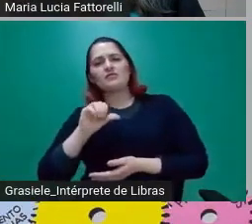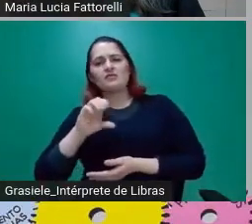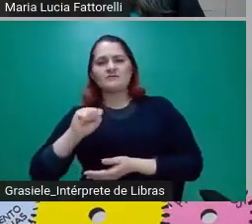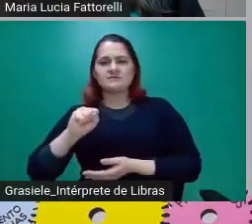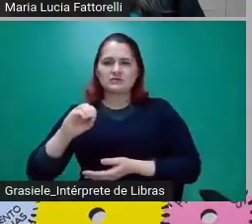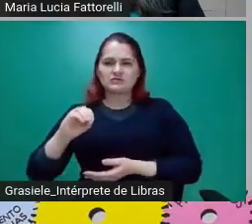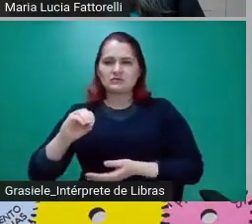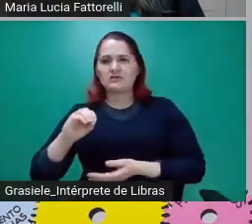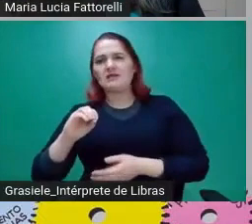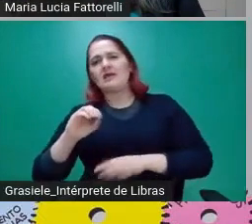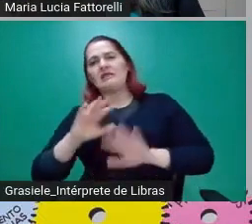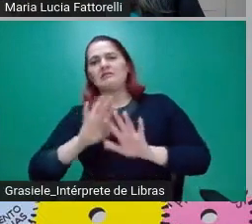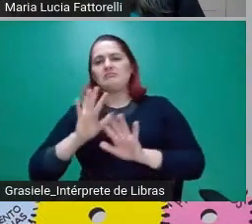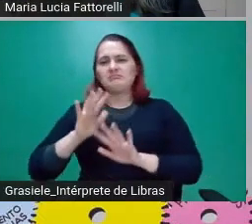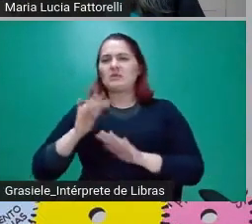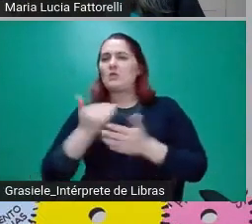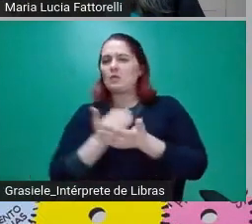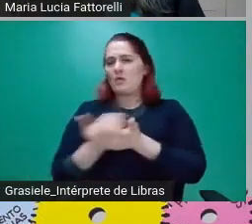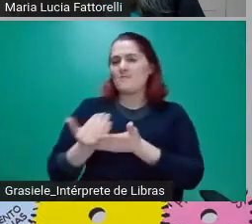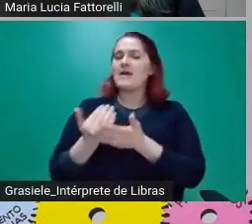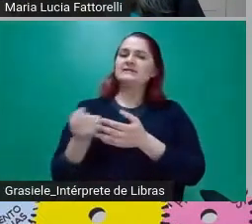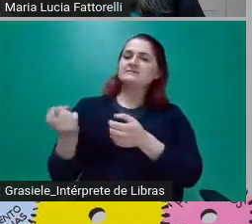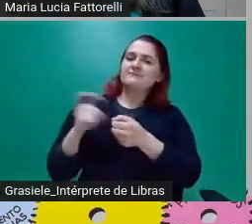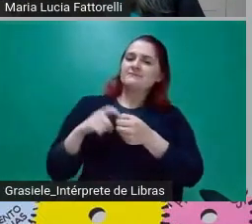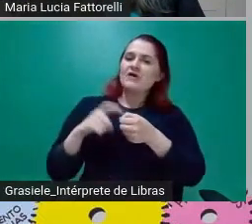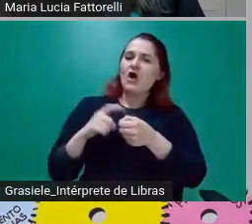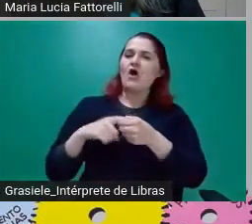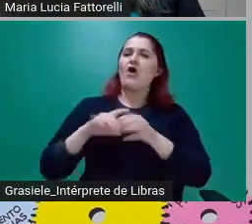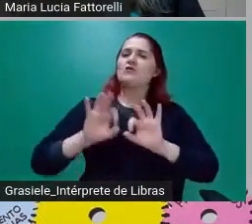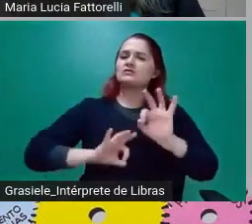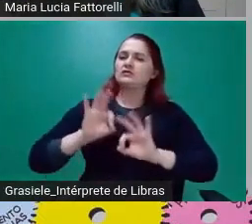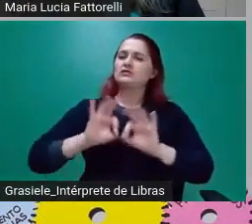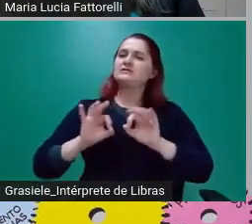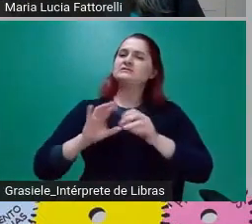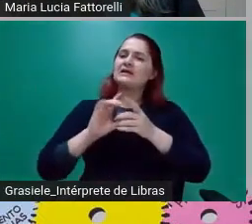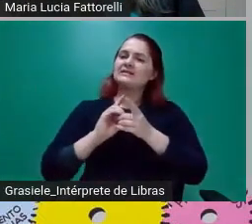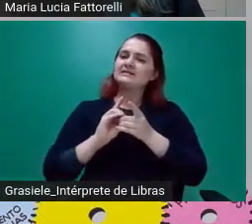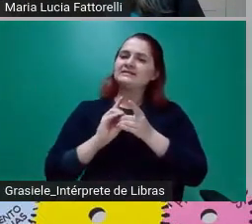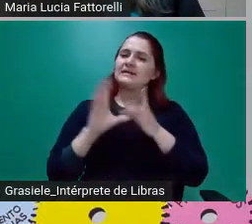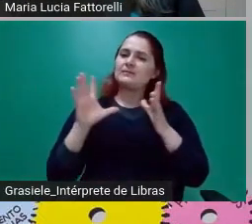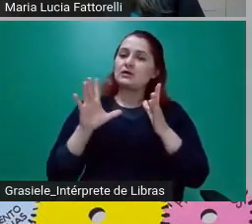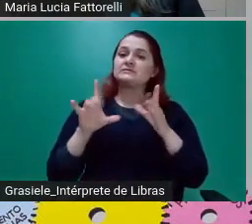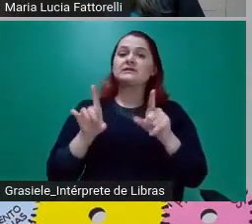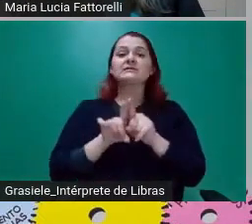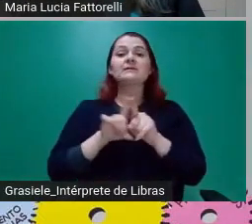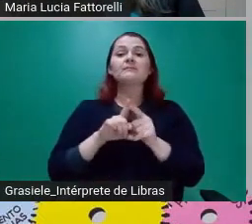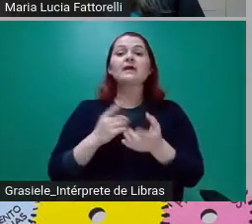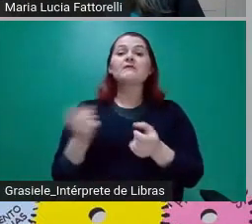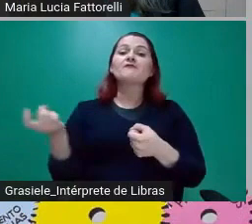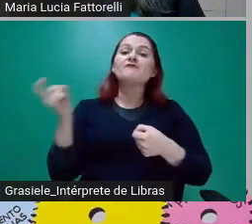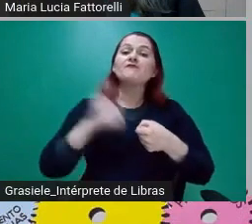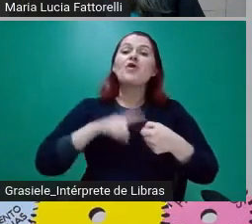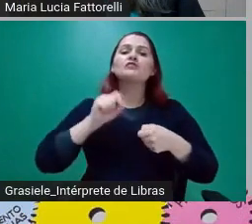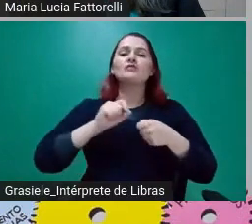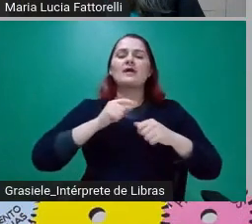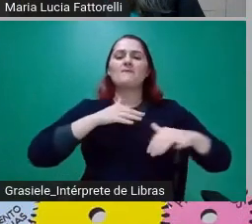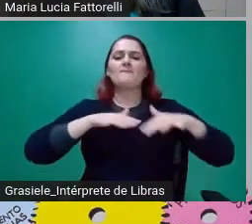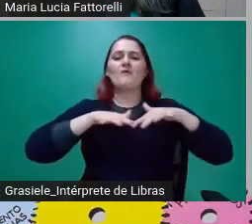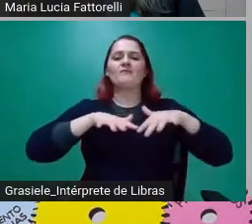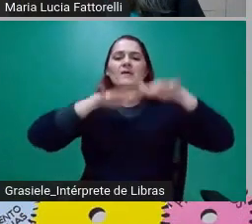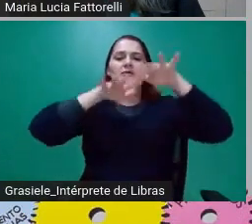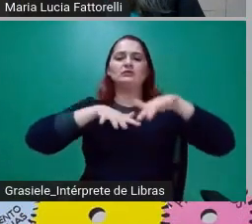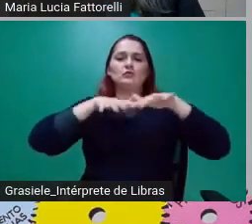classe trabalhadora, né, via movimentos sociais e populares, com a legalização de outros